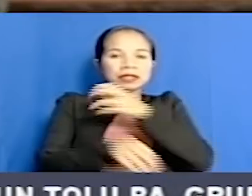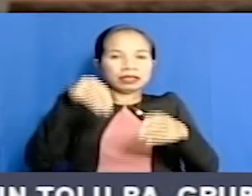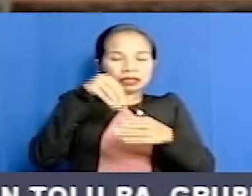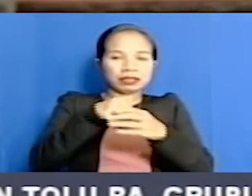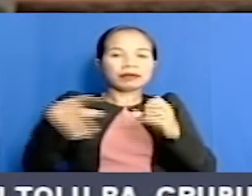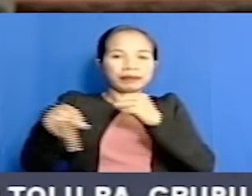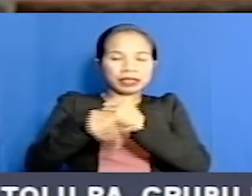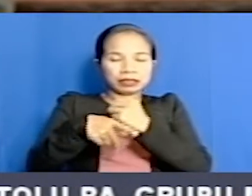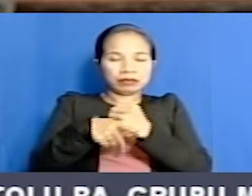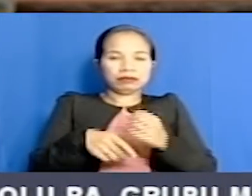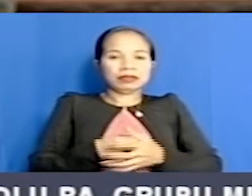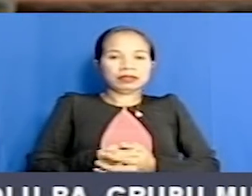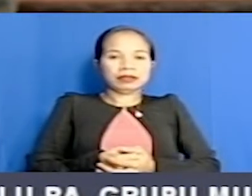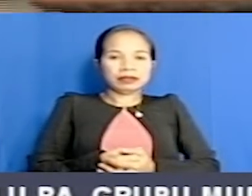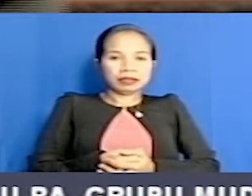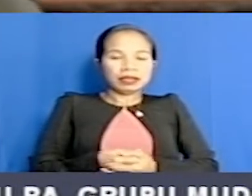do partido.